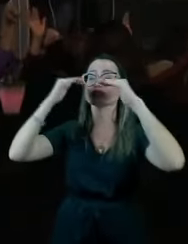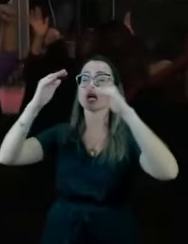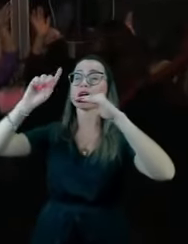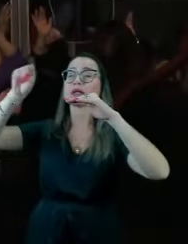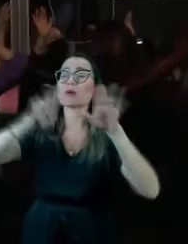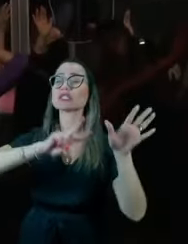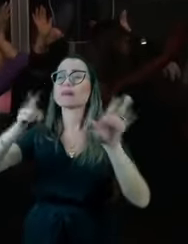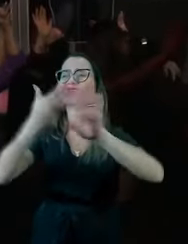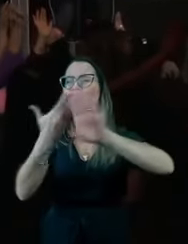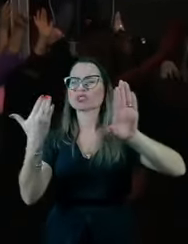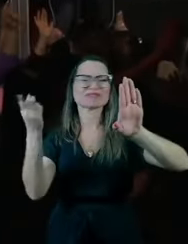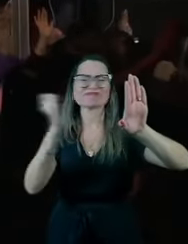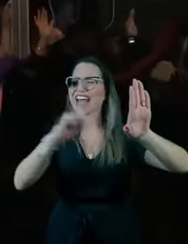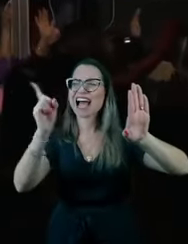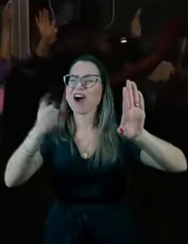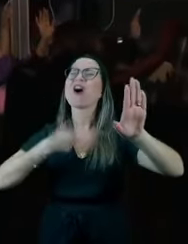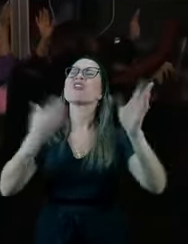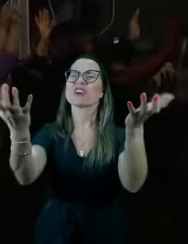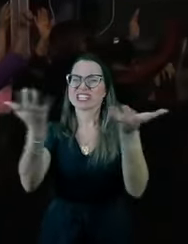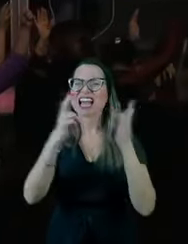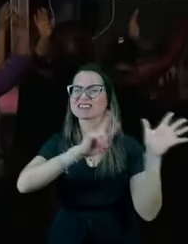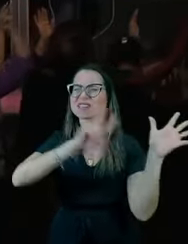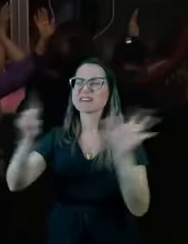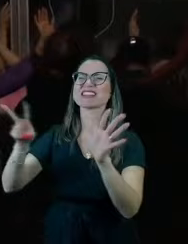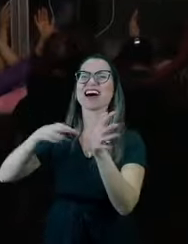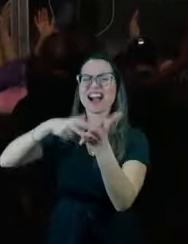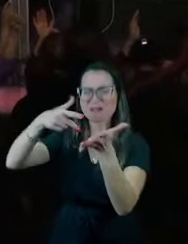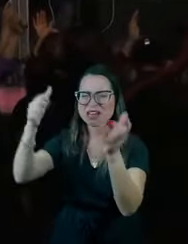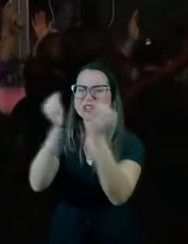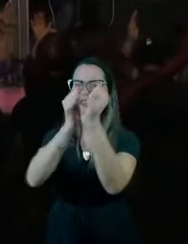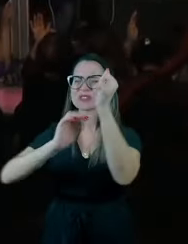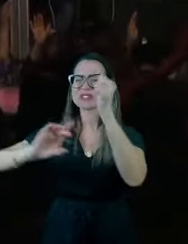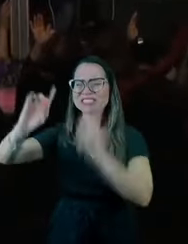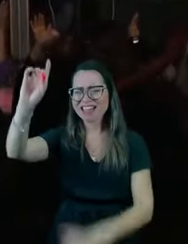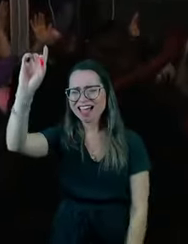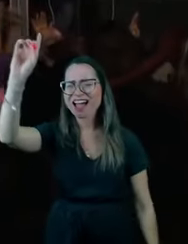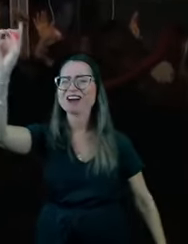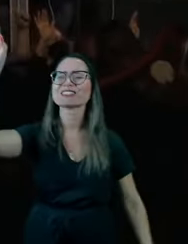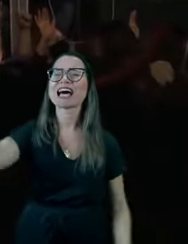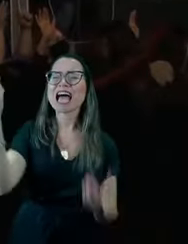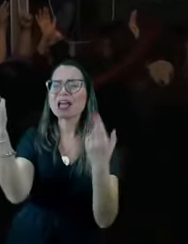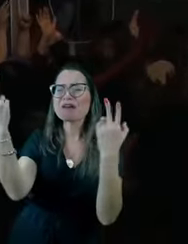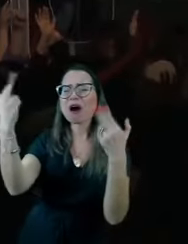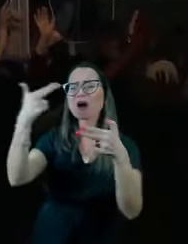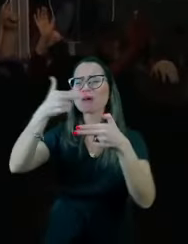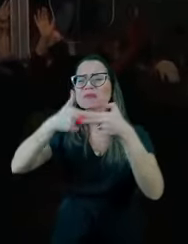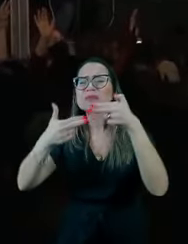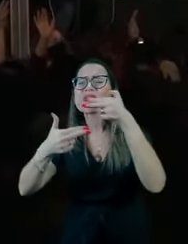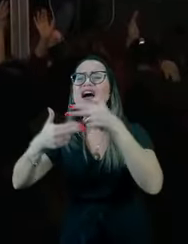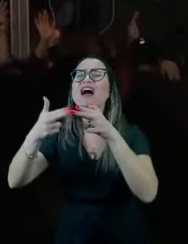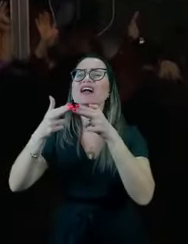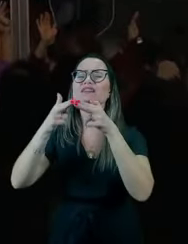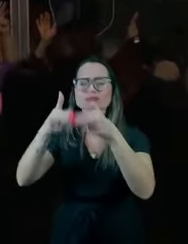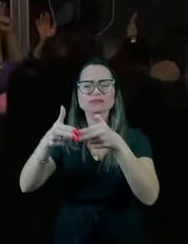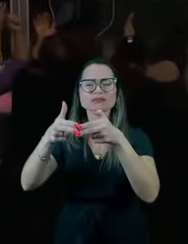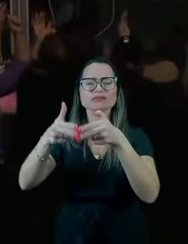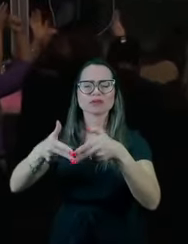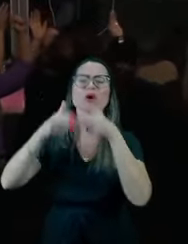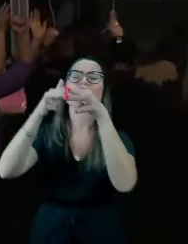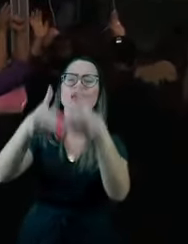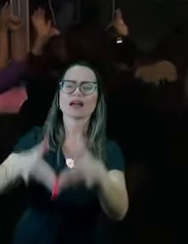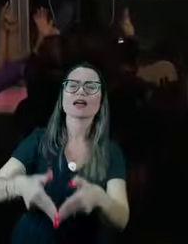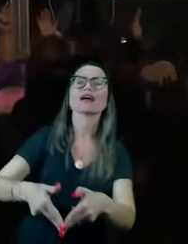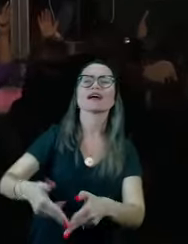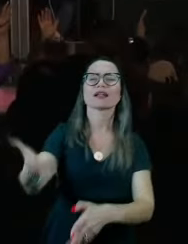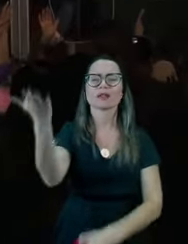queremos, assim como Enoque, caminhar contigo, assim como Noé, mesmo nos dias maus, mesmo